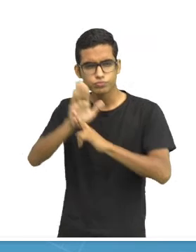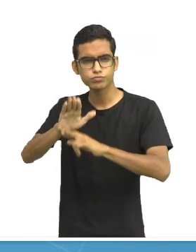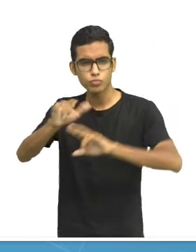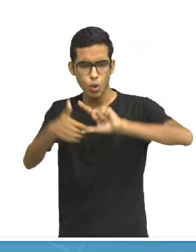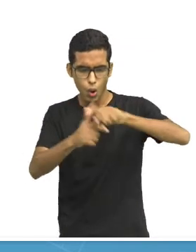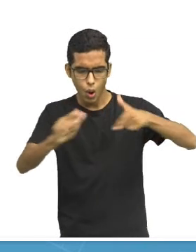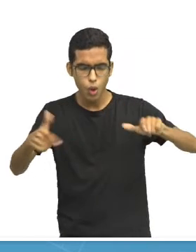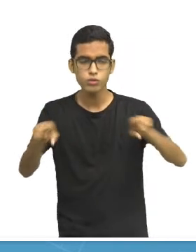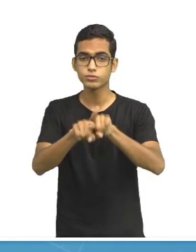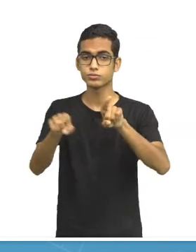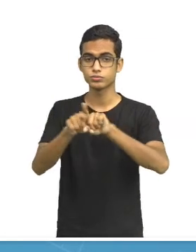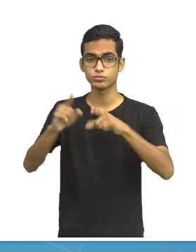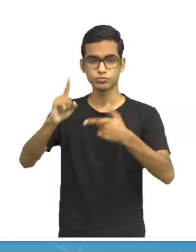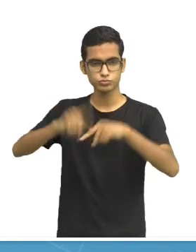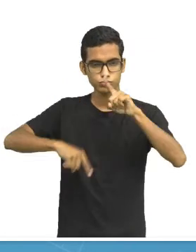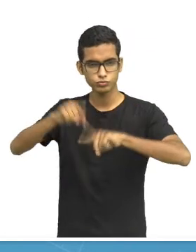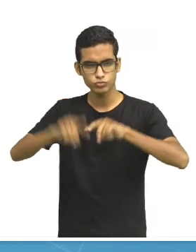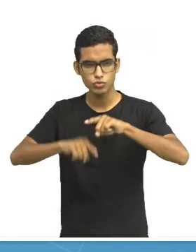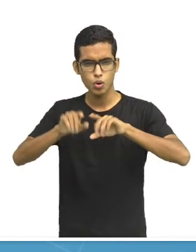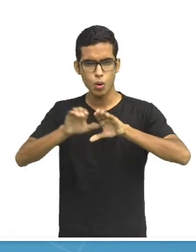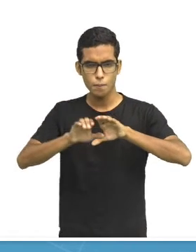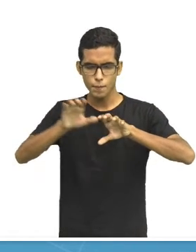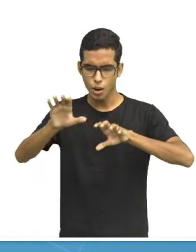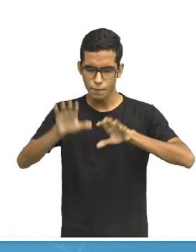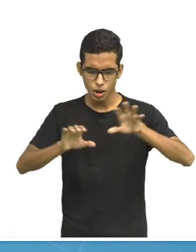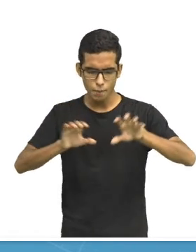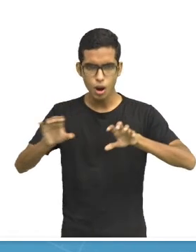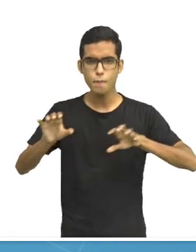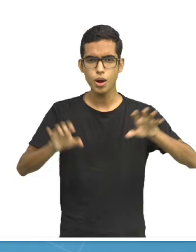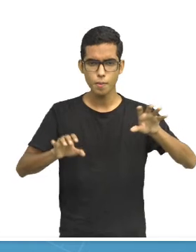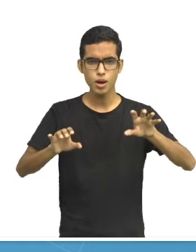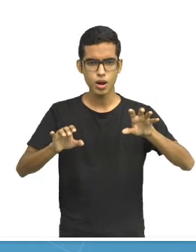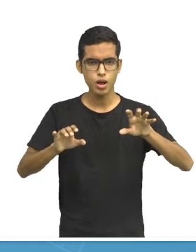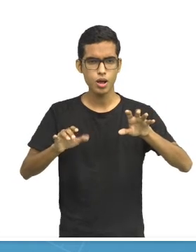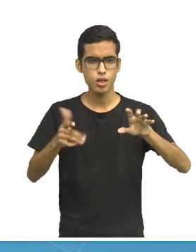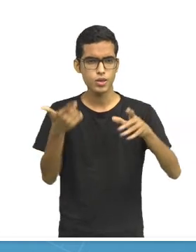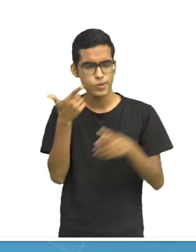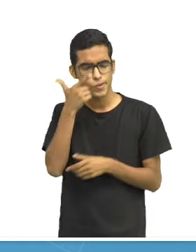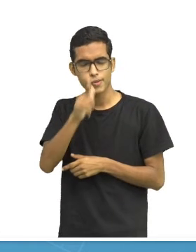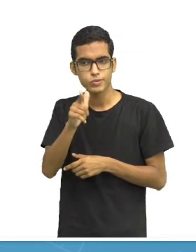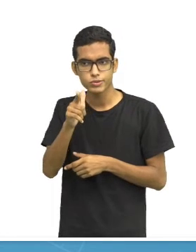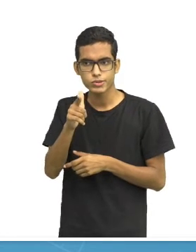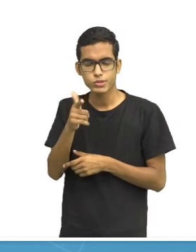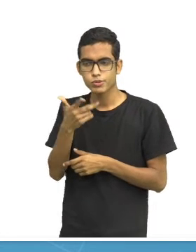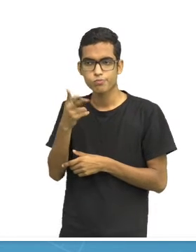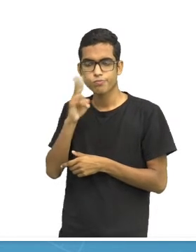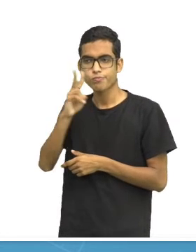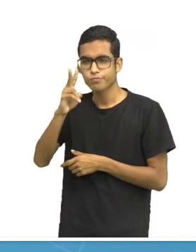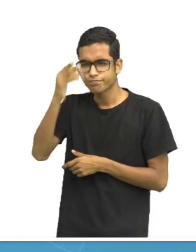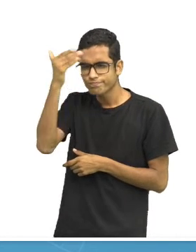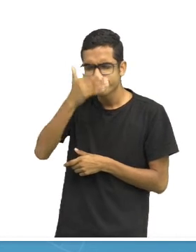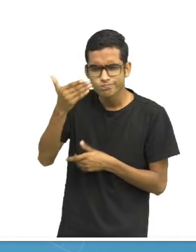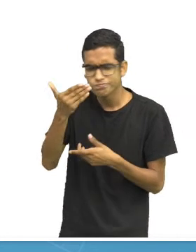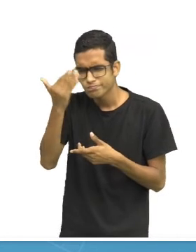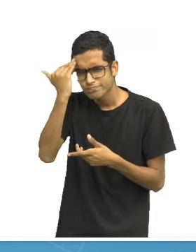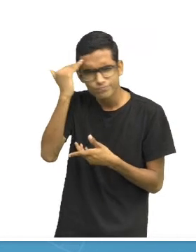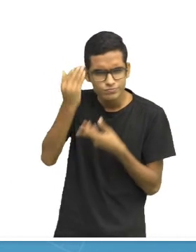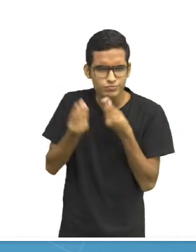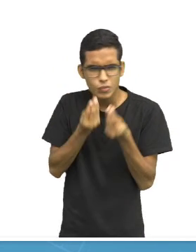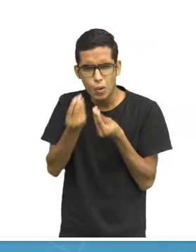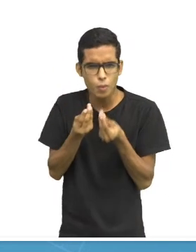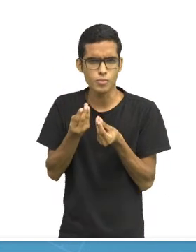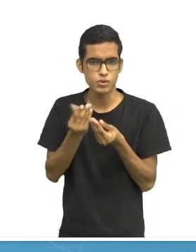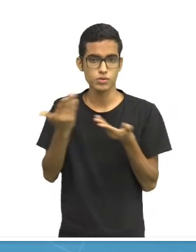formas e objetos, fragmentando até se tornar irreconhecível. Posteriormente surge o cubismo sintético,